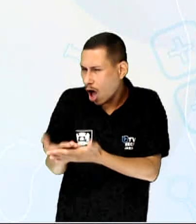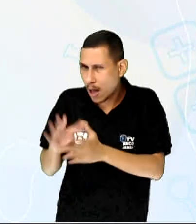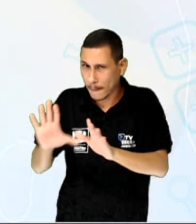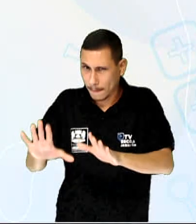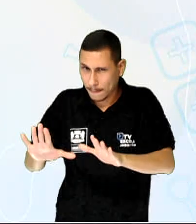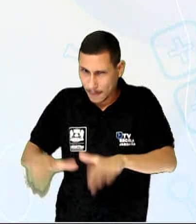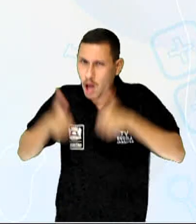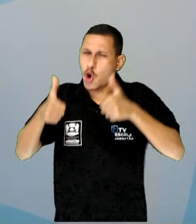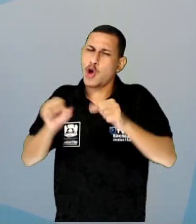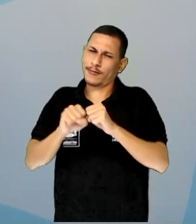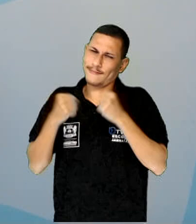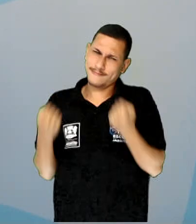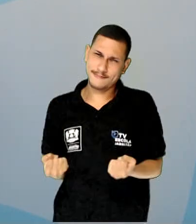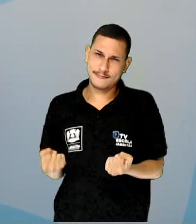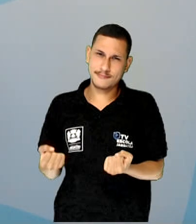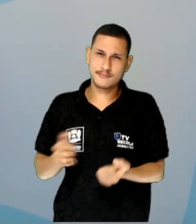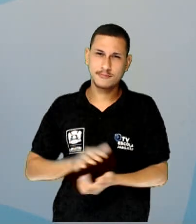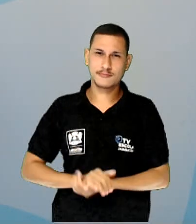mais seguros.